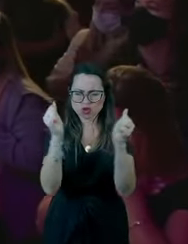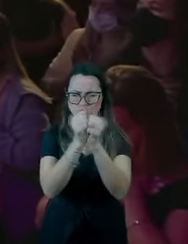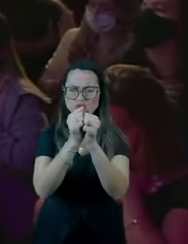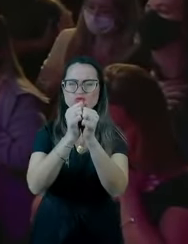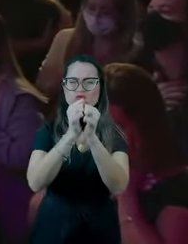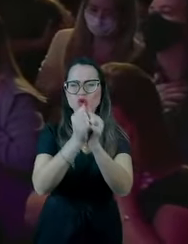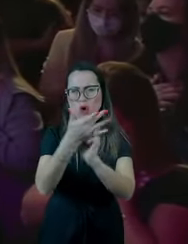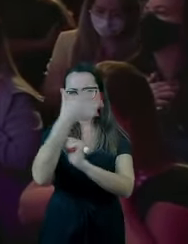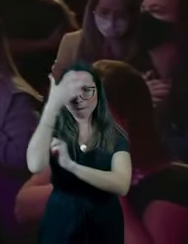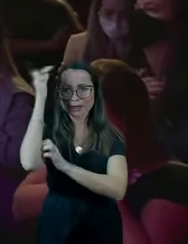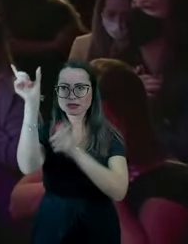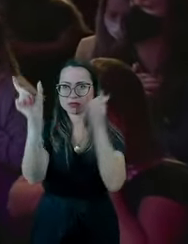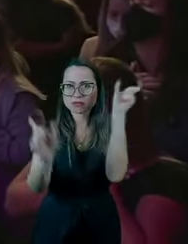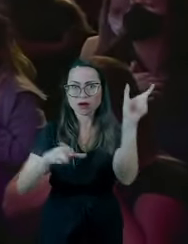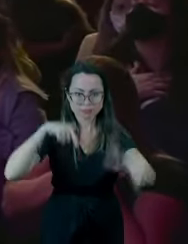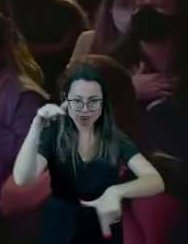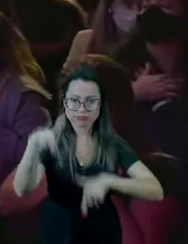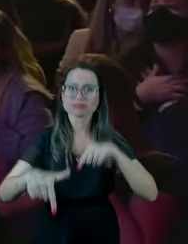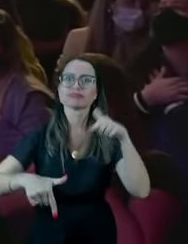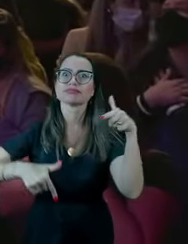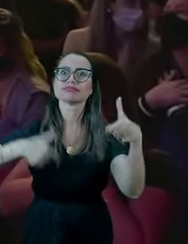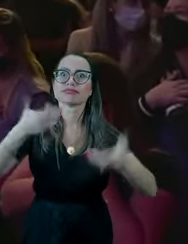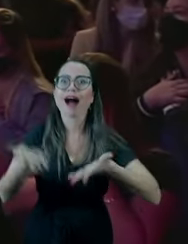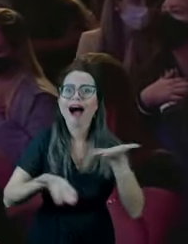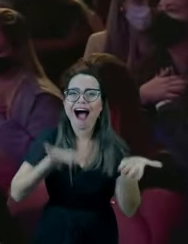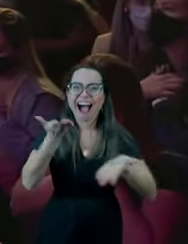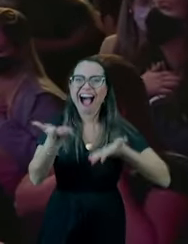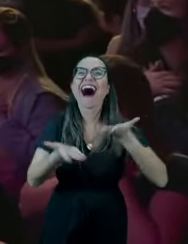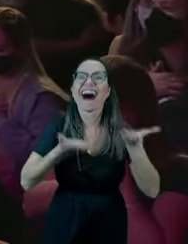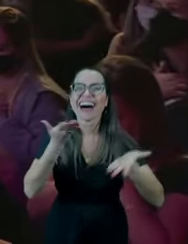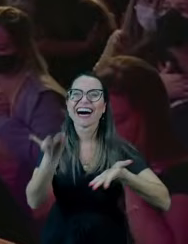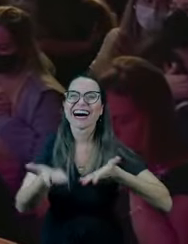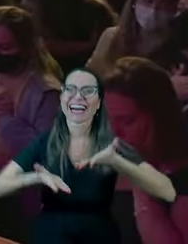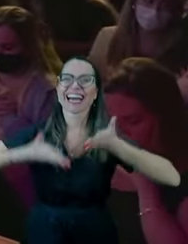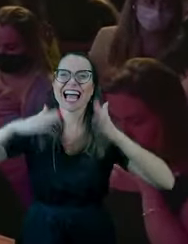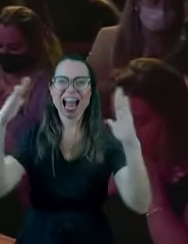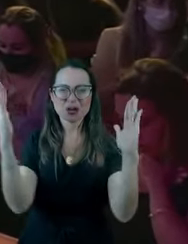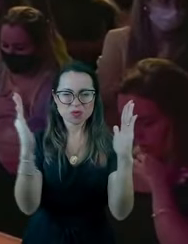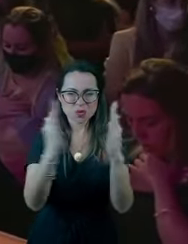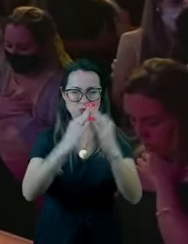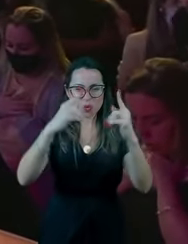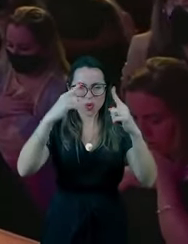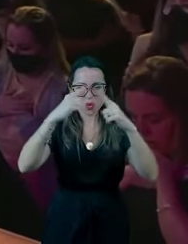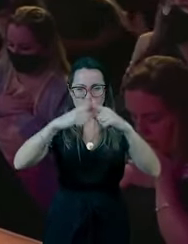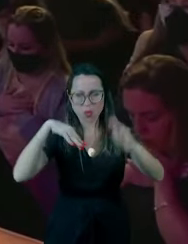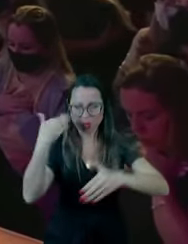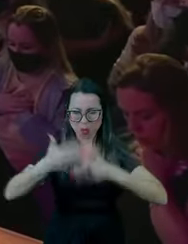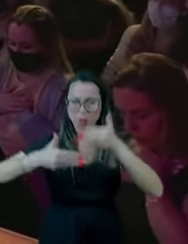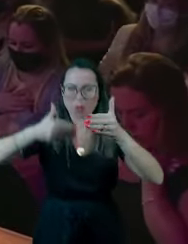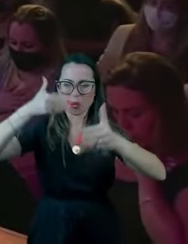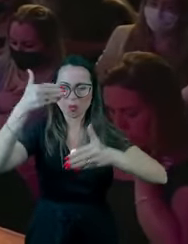Lado a lado trabalhando, sua igreja edificando